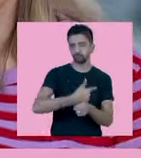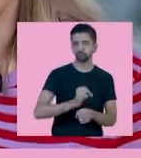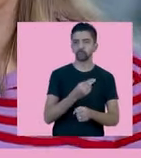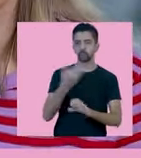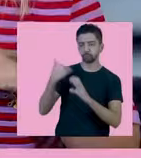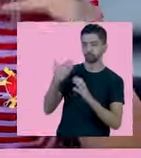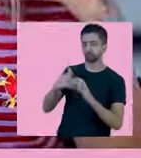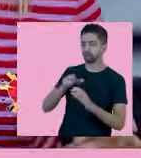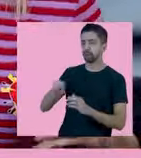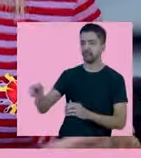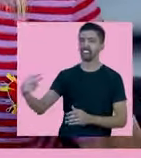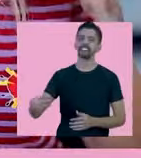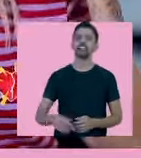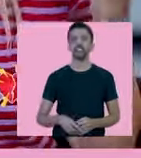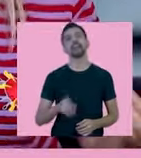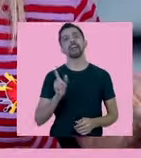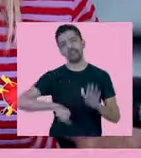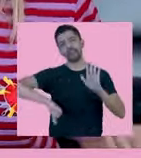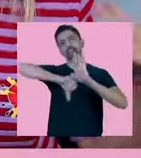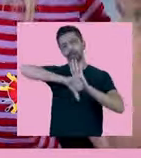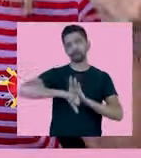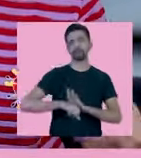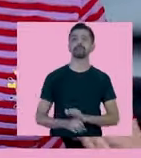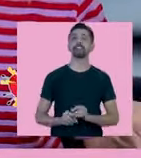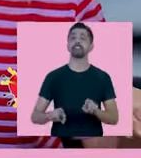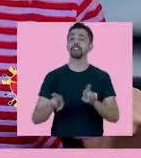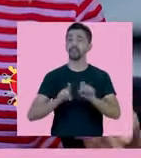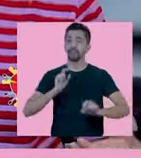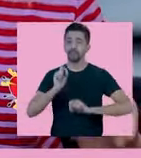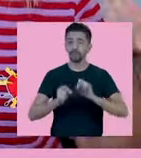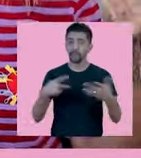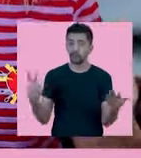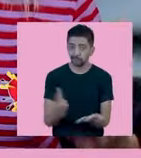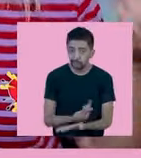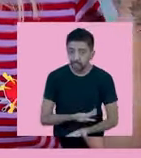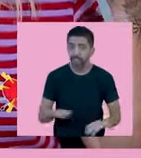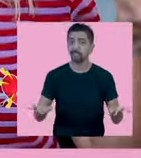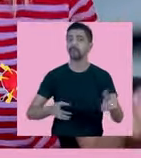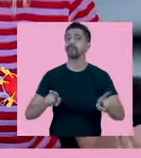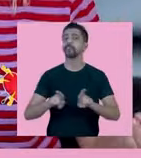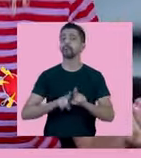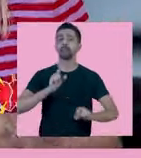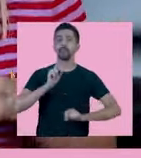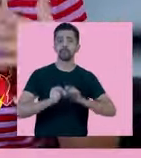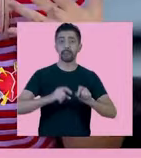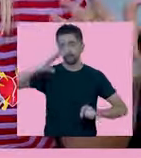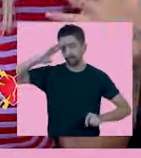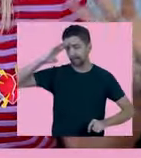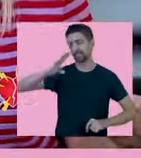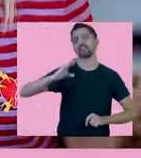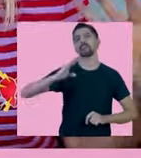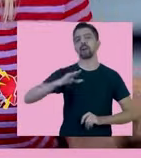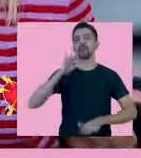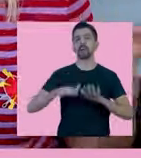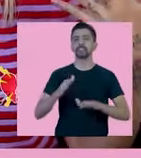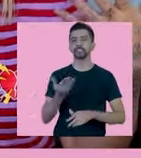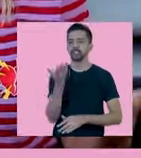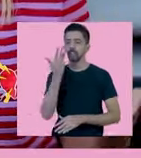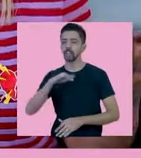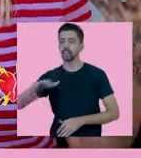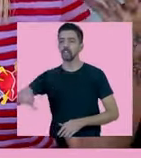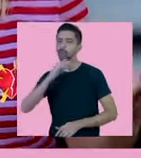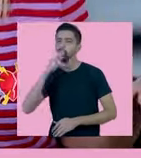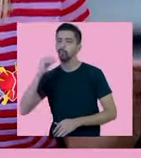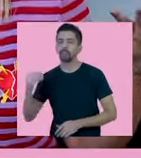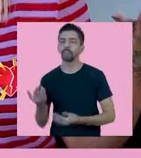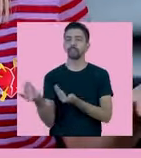também é configurado. E por último, algo muito importante nessa era que a gente vive é o chamado grooming, que é o aliciamento virtual de